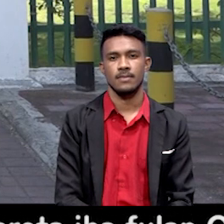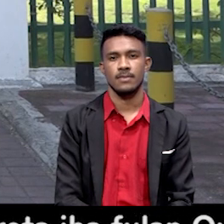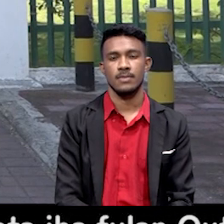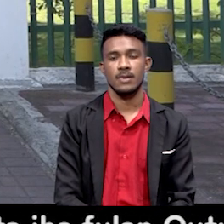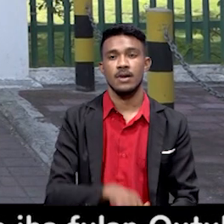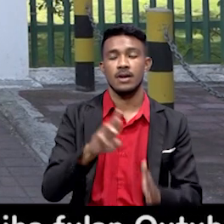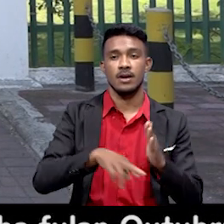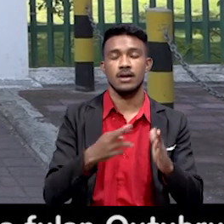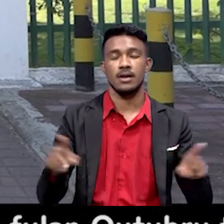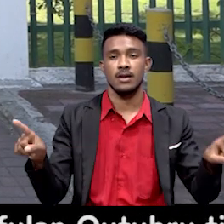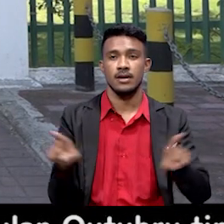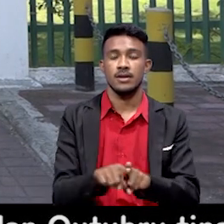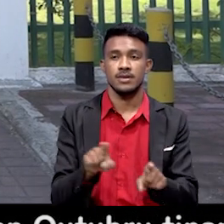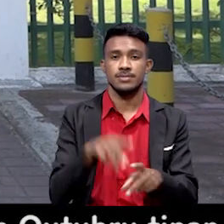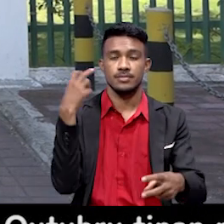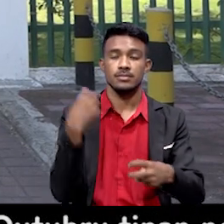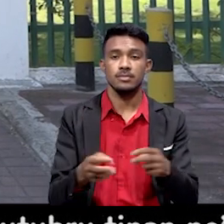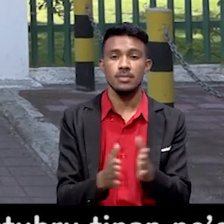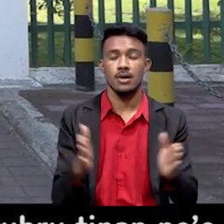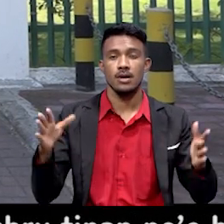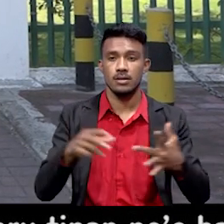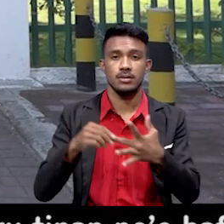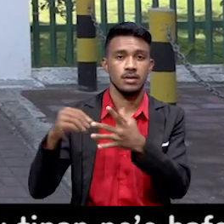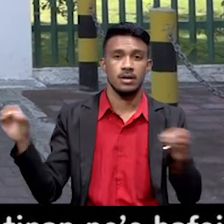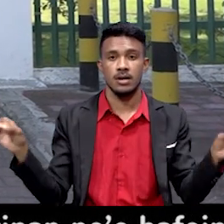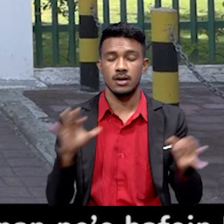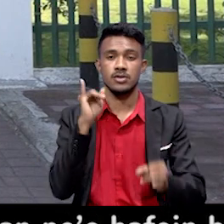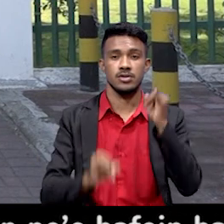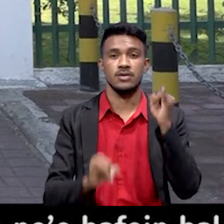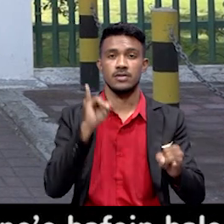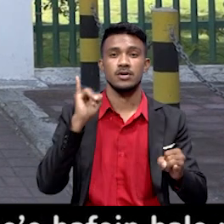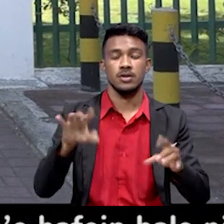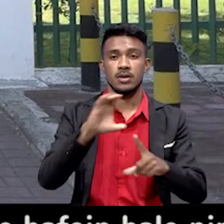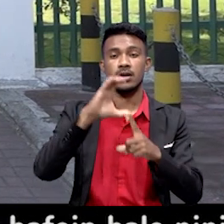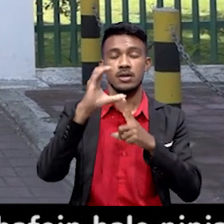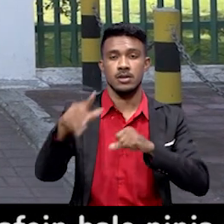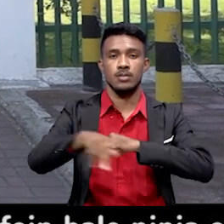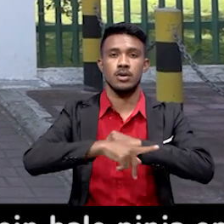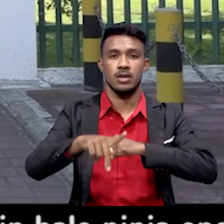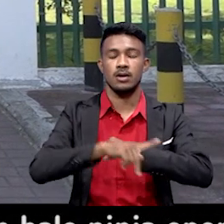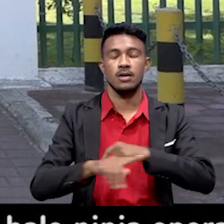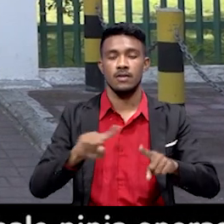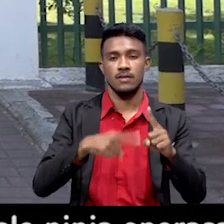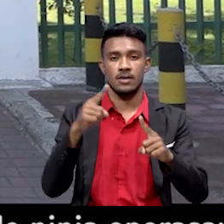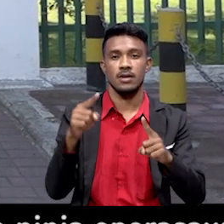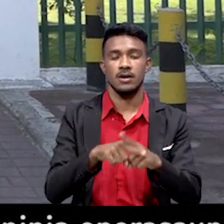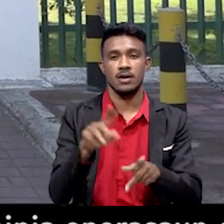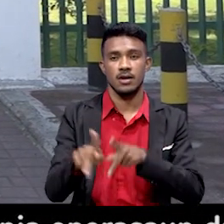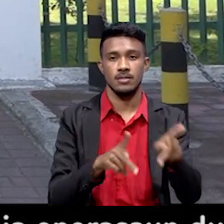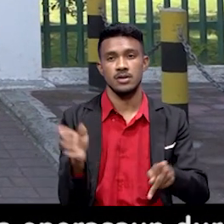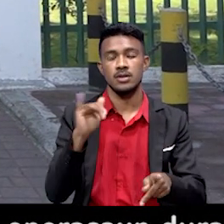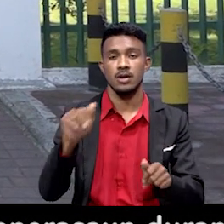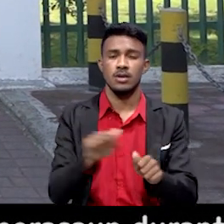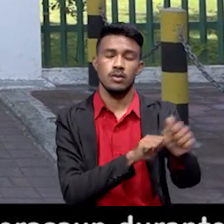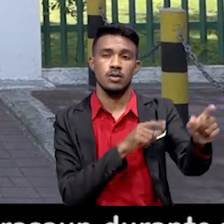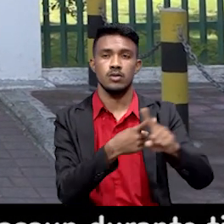Rezim ini hanya sang privilegio existional nebela ia justificação ba classe política enquanto cidadão sira sedok